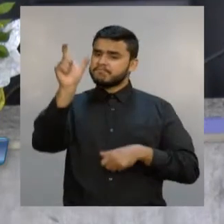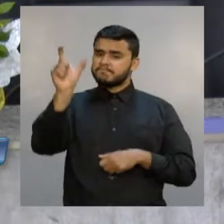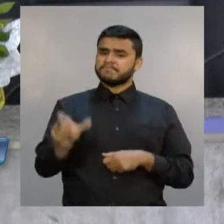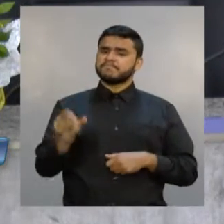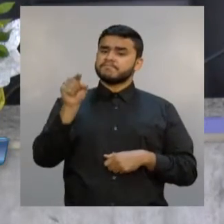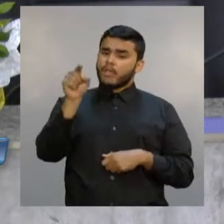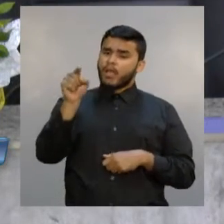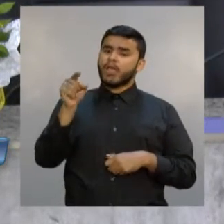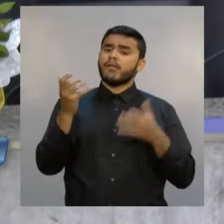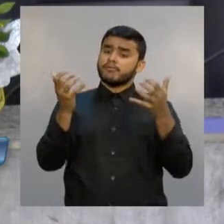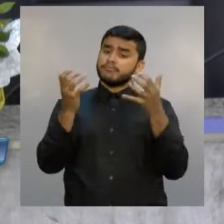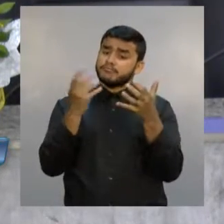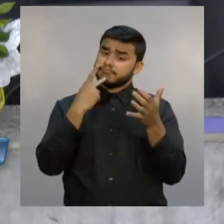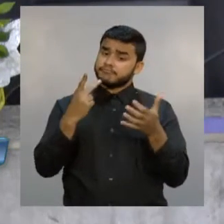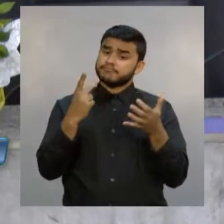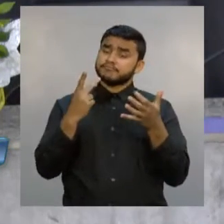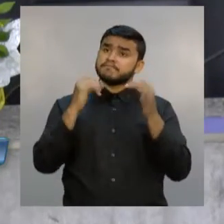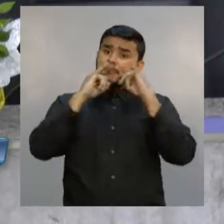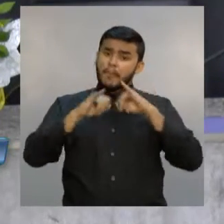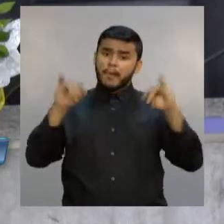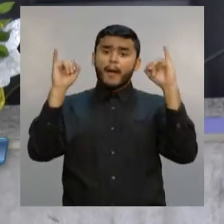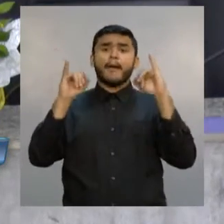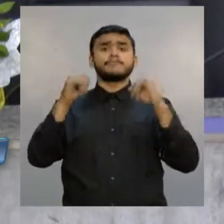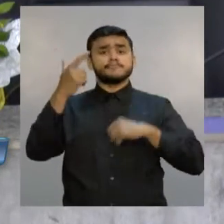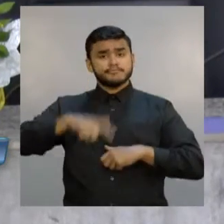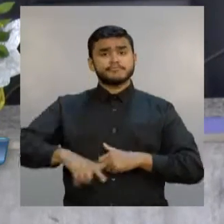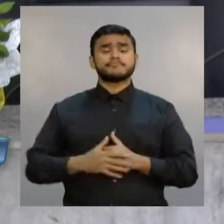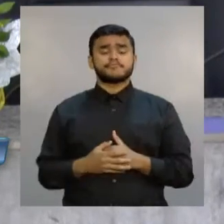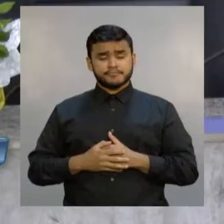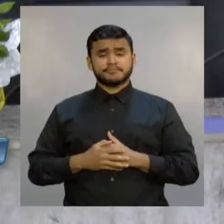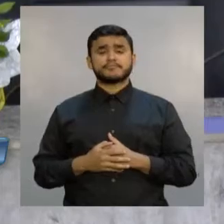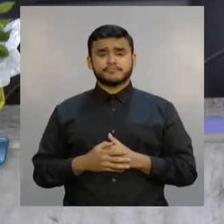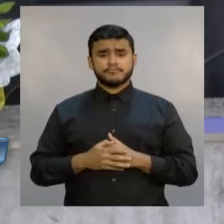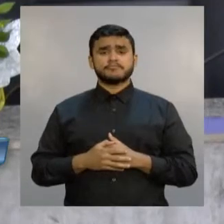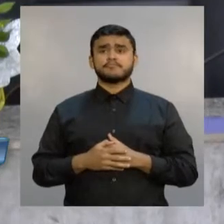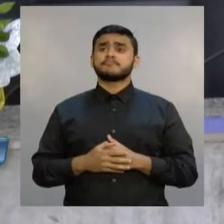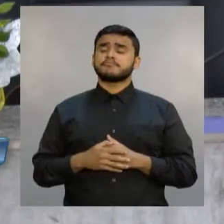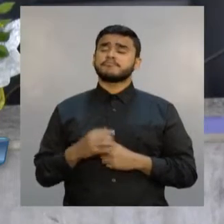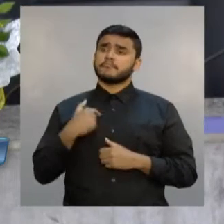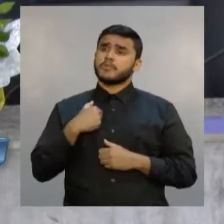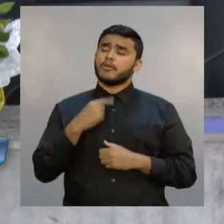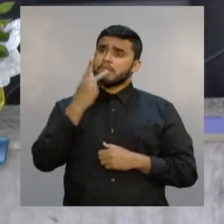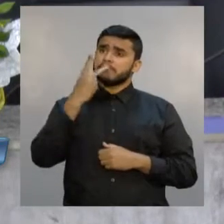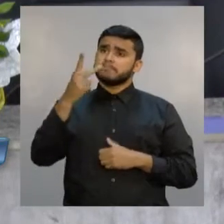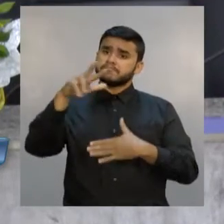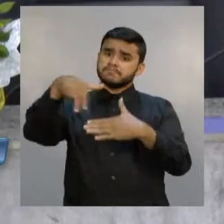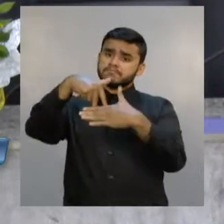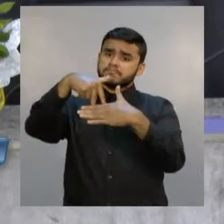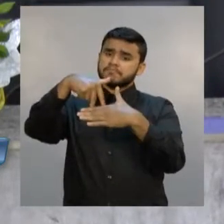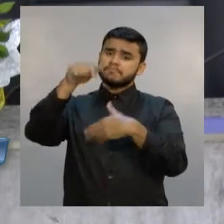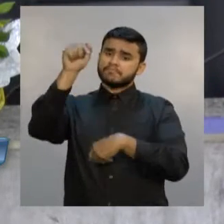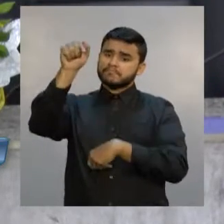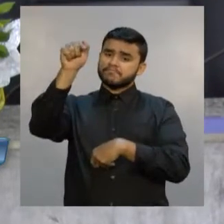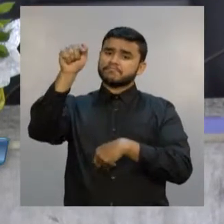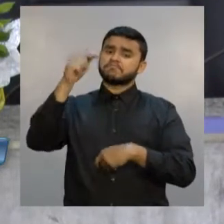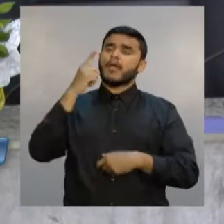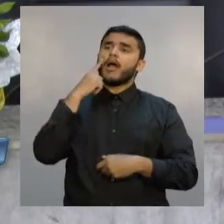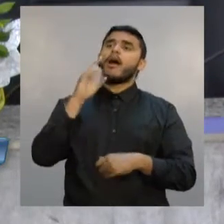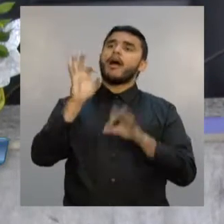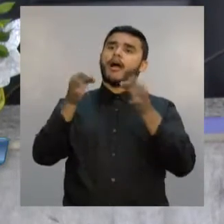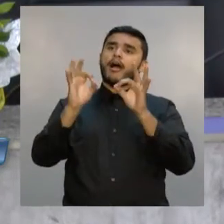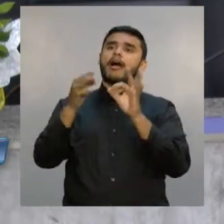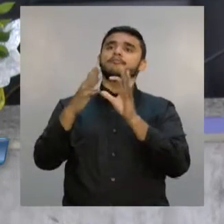perfil, eu quero dizer publicamente, mais uma vez, que por mais de uma vez me senti abraçada, me